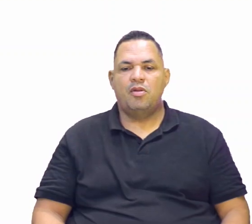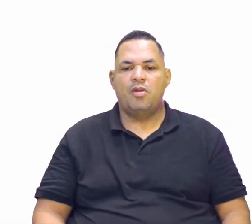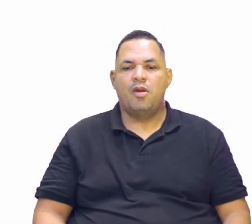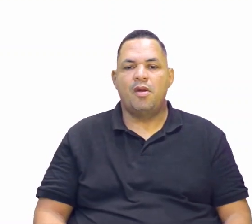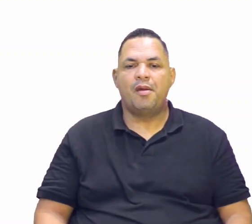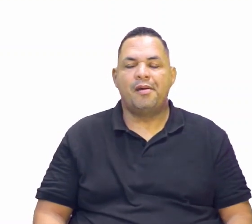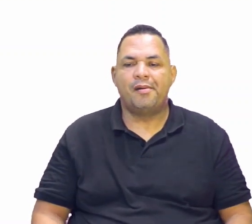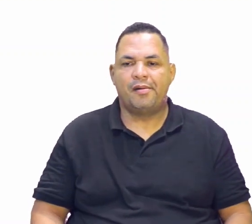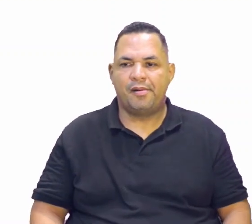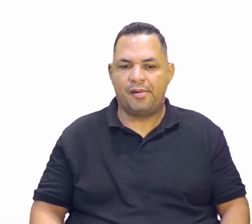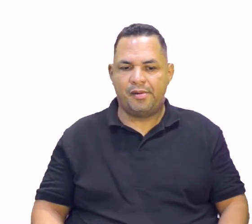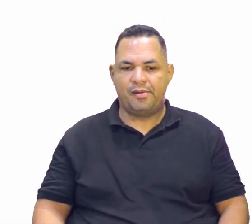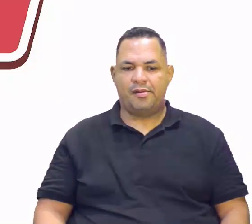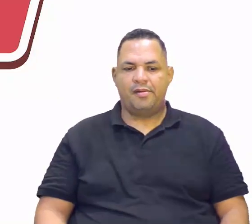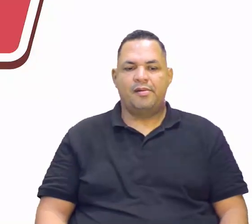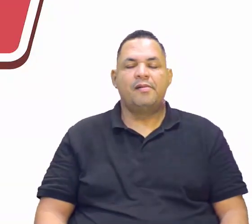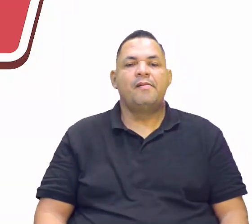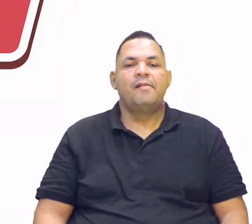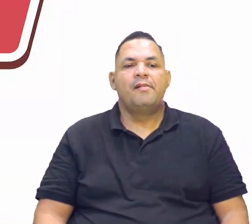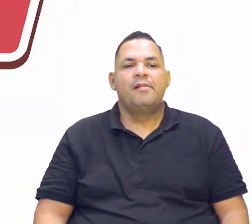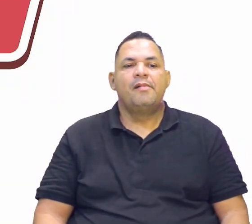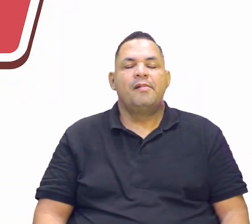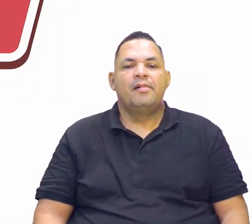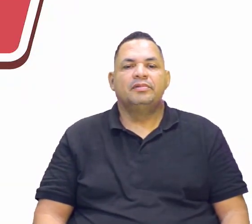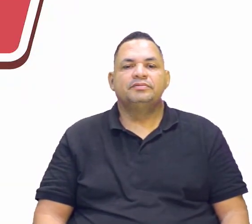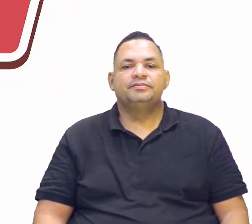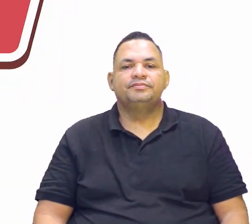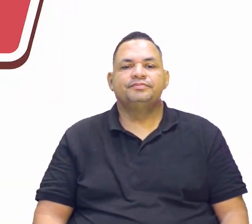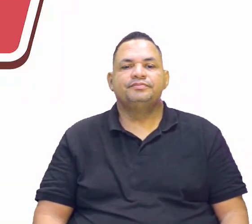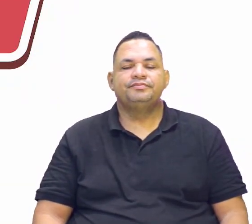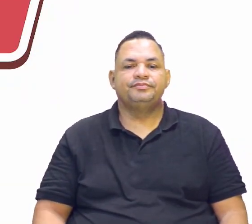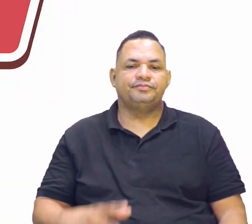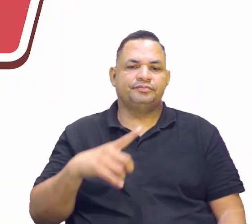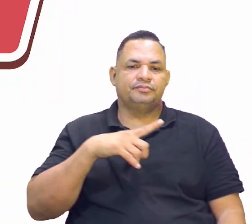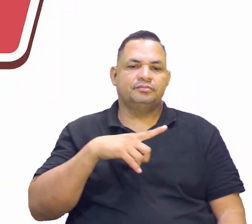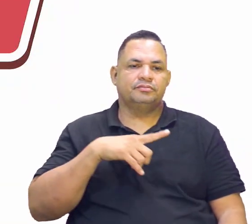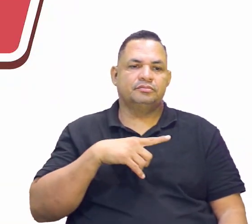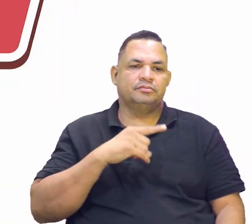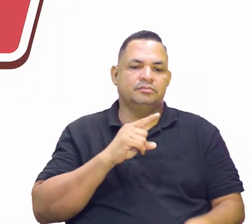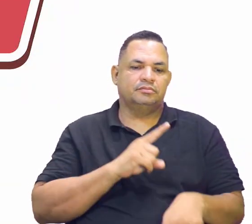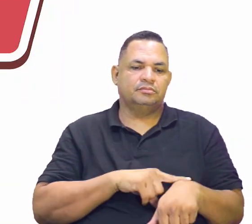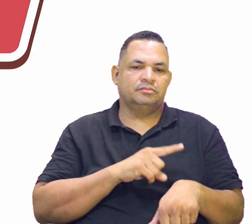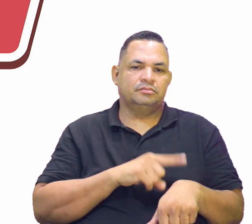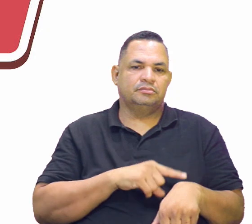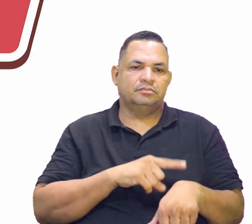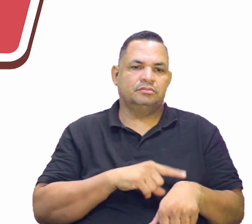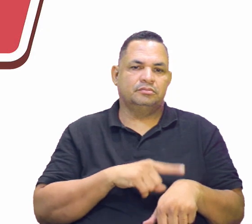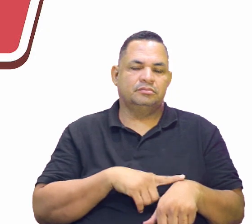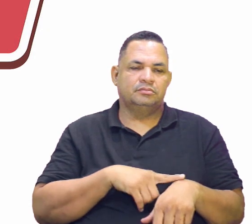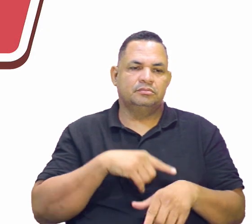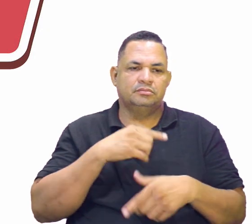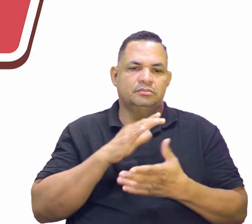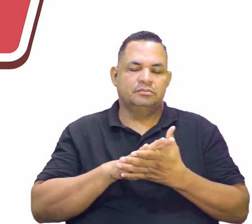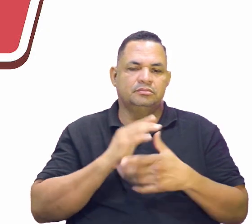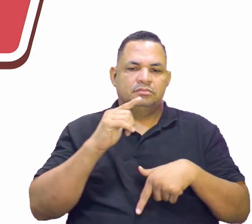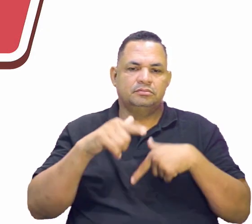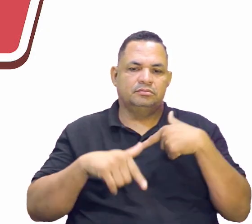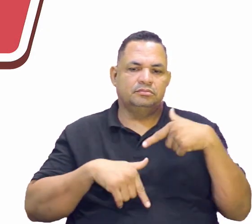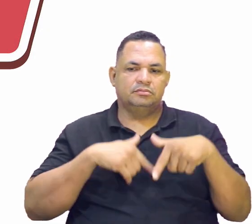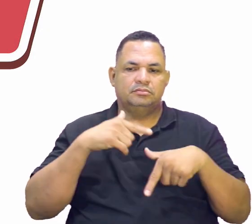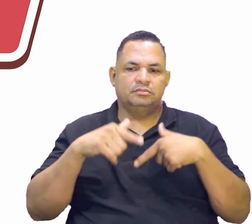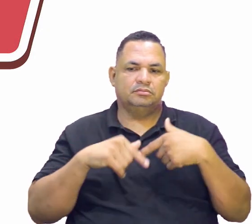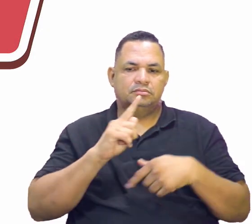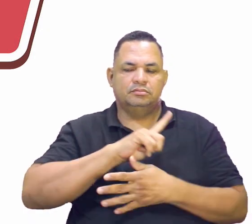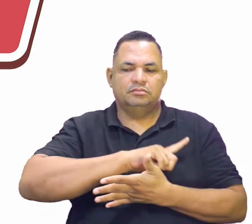surreal. Vamos lá. Agora, amadinhos, nós temos aqui o momento, a hora do trabalhando gênero,